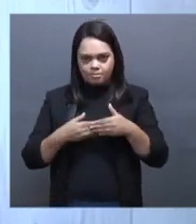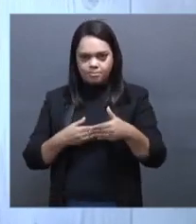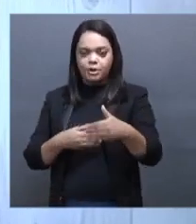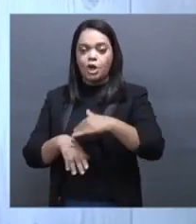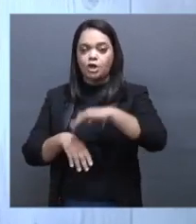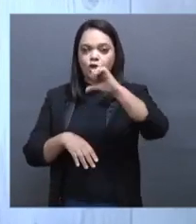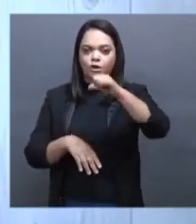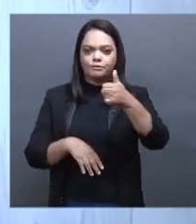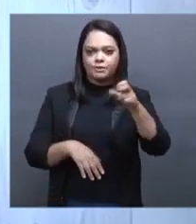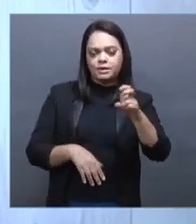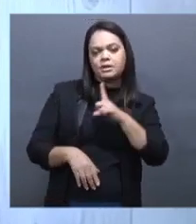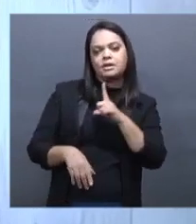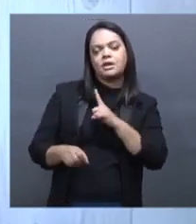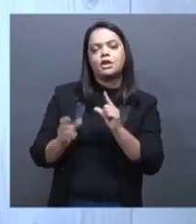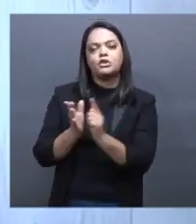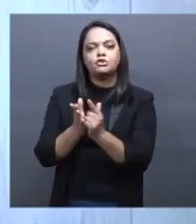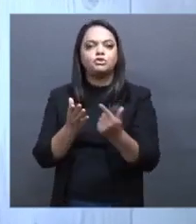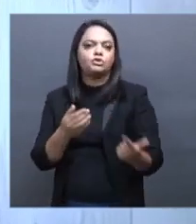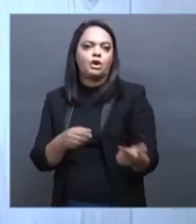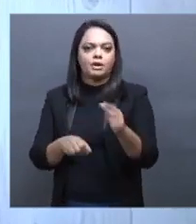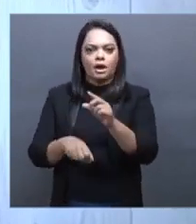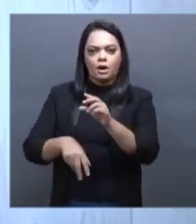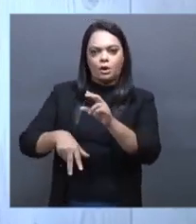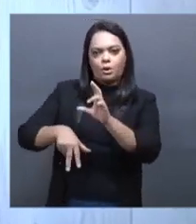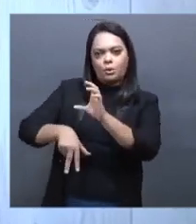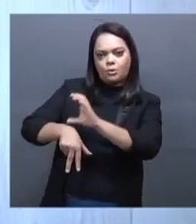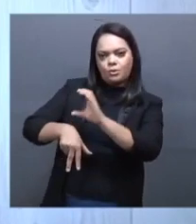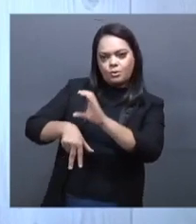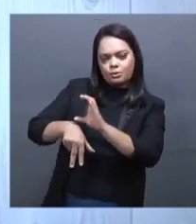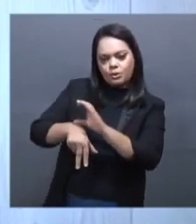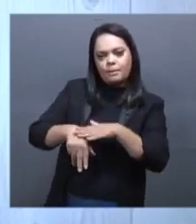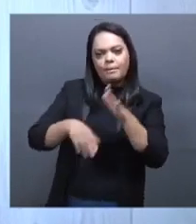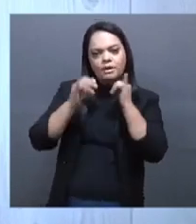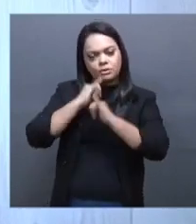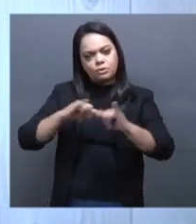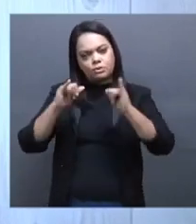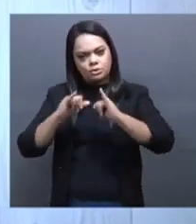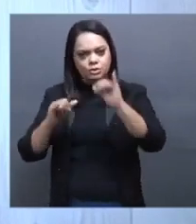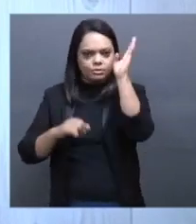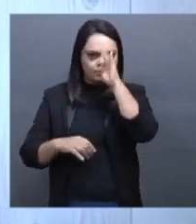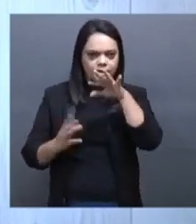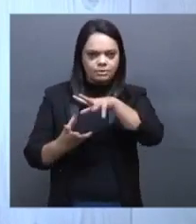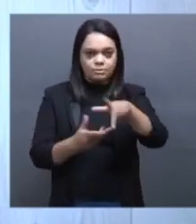às 9h15, tem o Jornal da Cultura com mais notícias sobre o Brasil